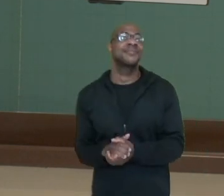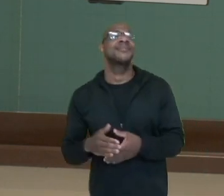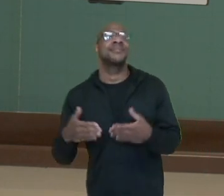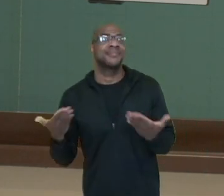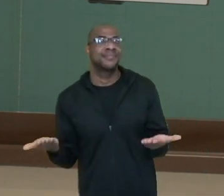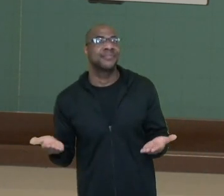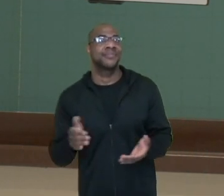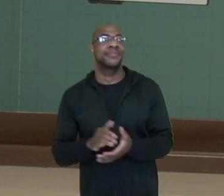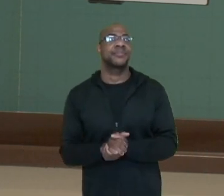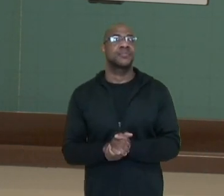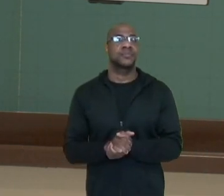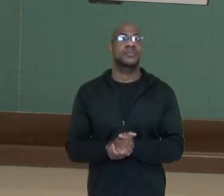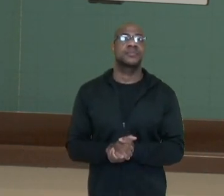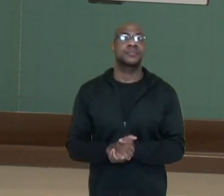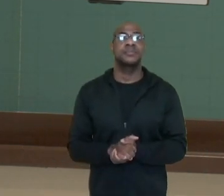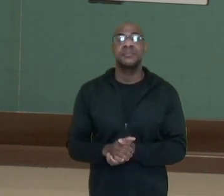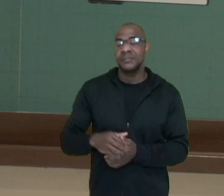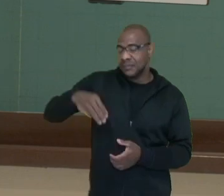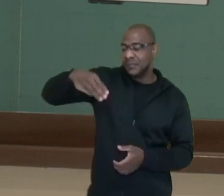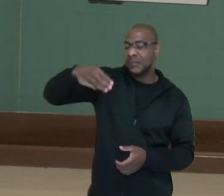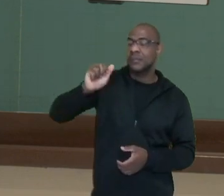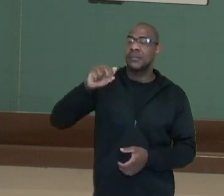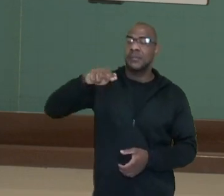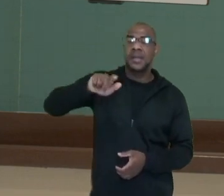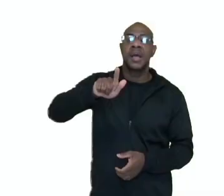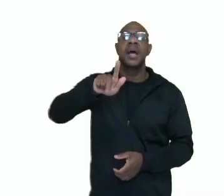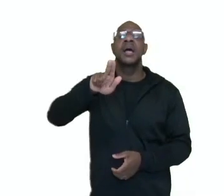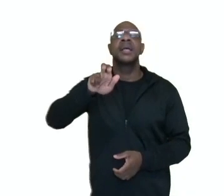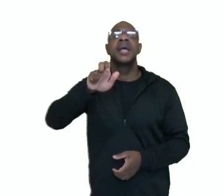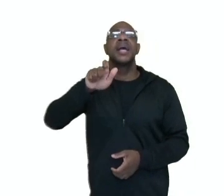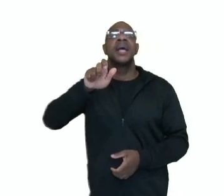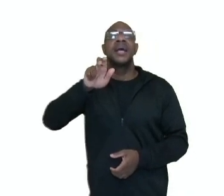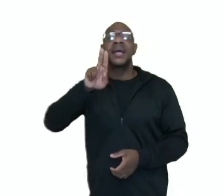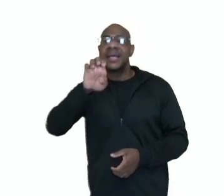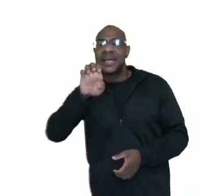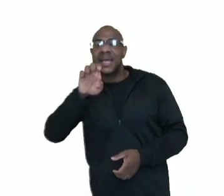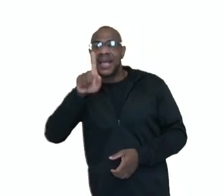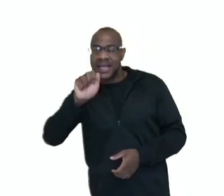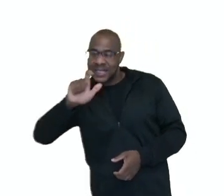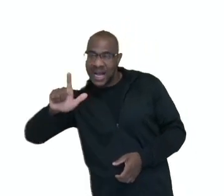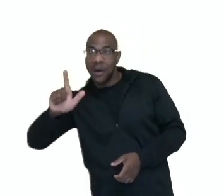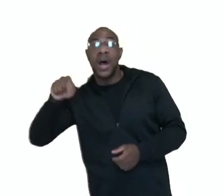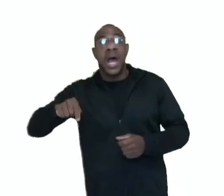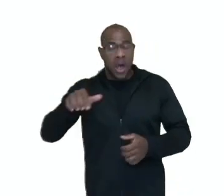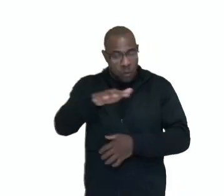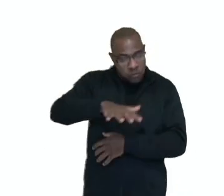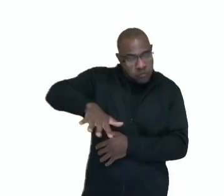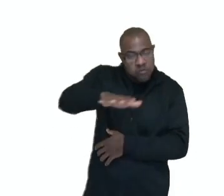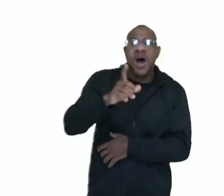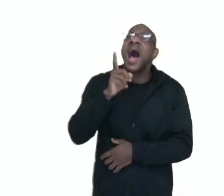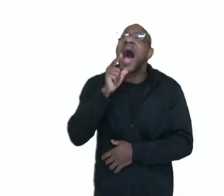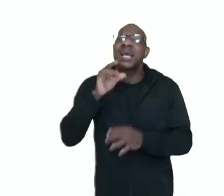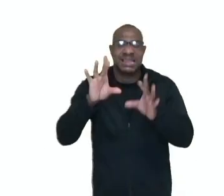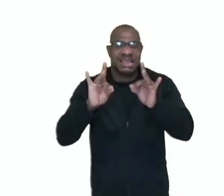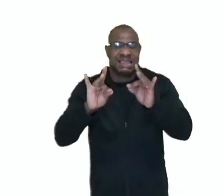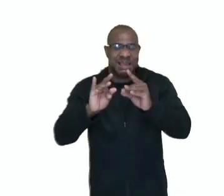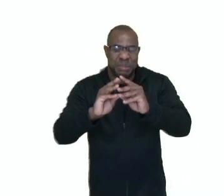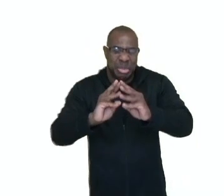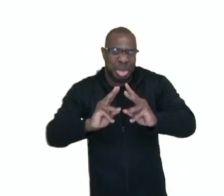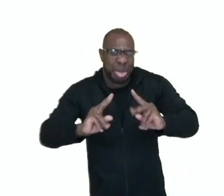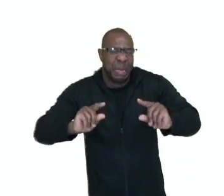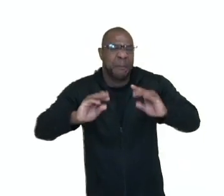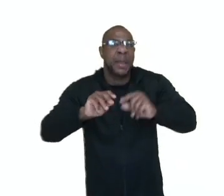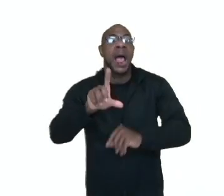água parada. Manguezal é um ecossistema alagadiço e o solo possui